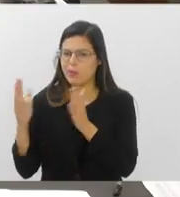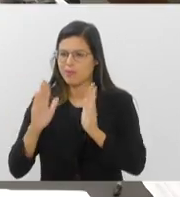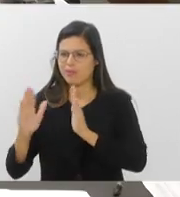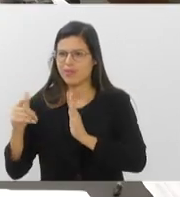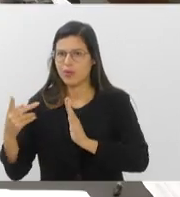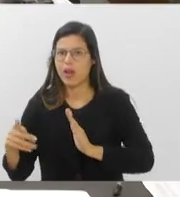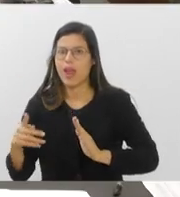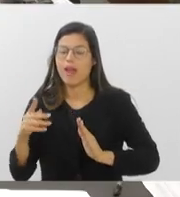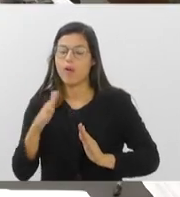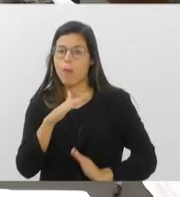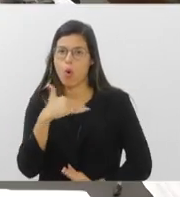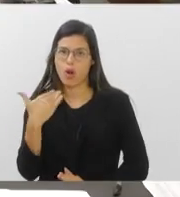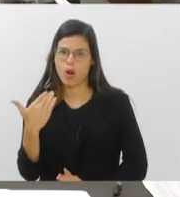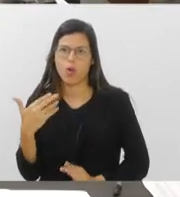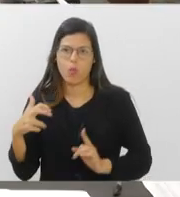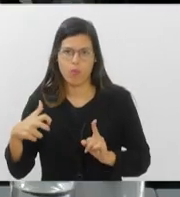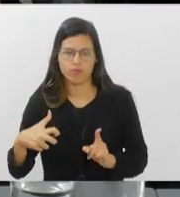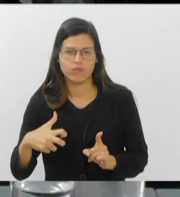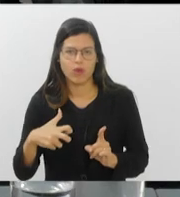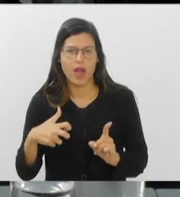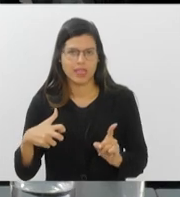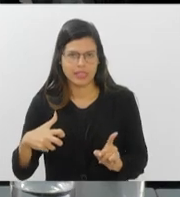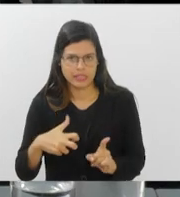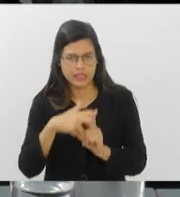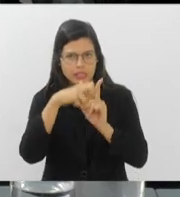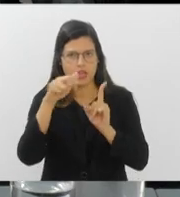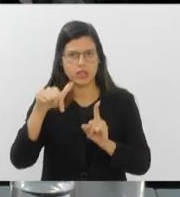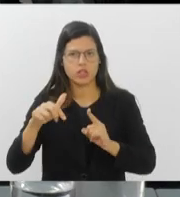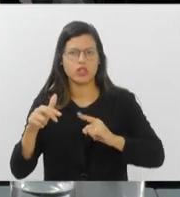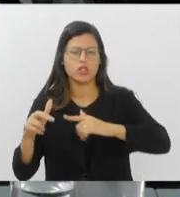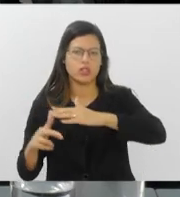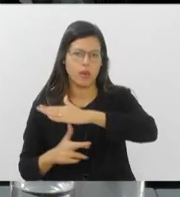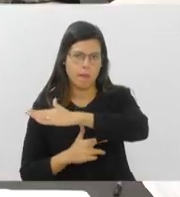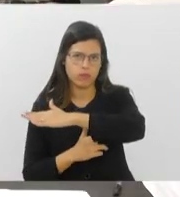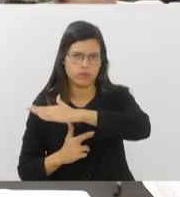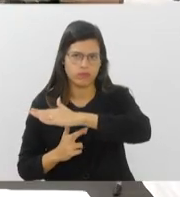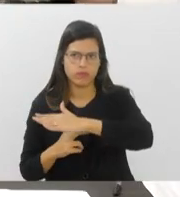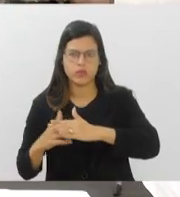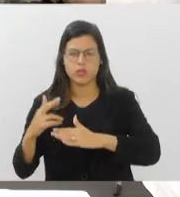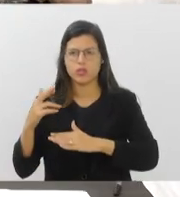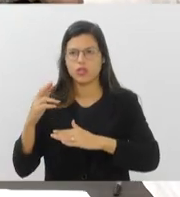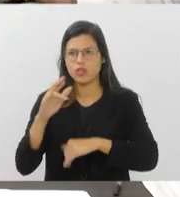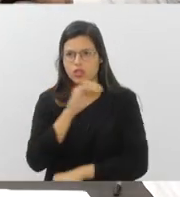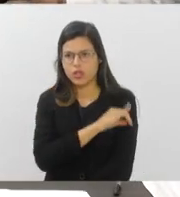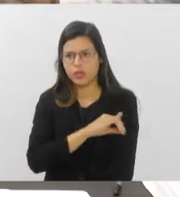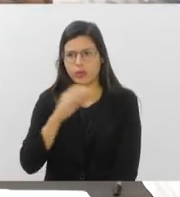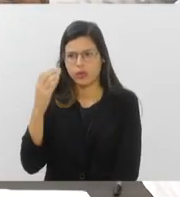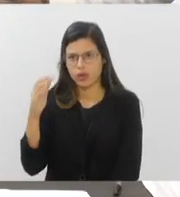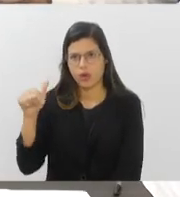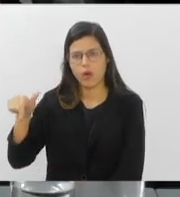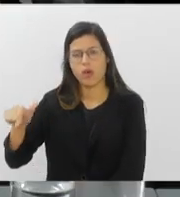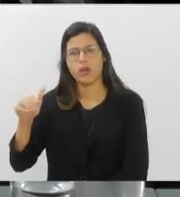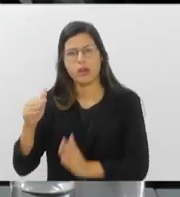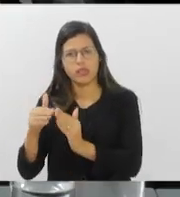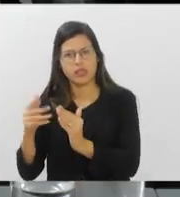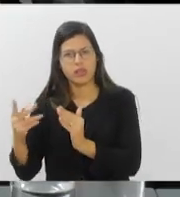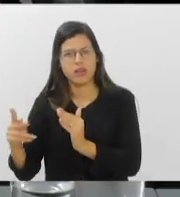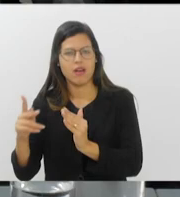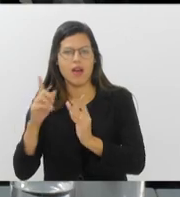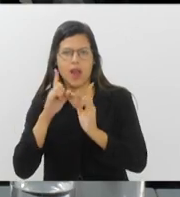E morava lá em. Tinha residência também em Maricá. Cantava música de fossa, como se dizia à